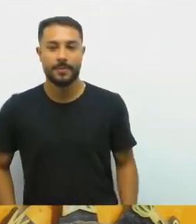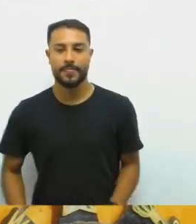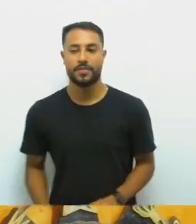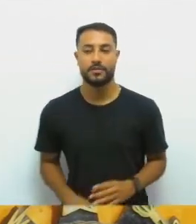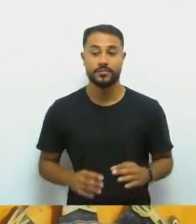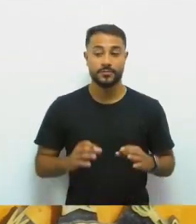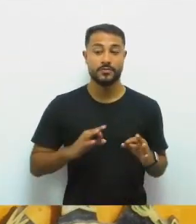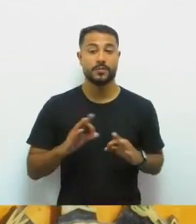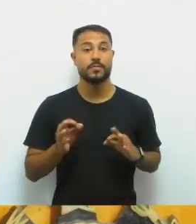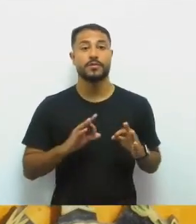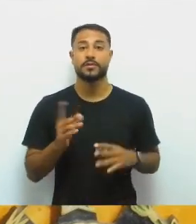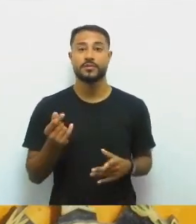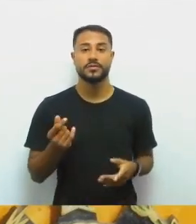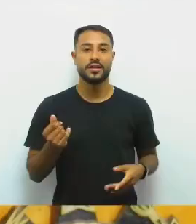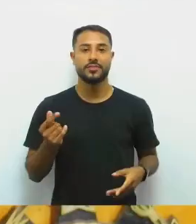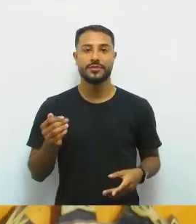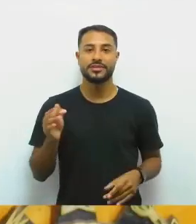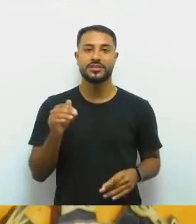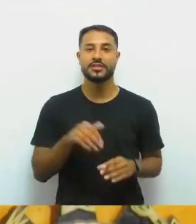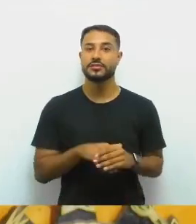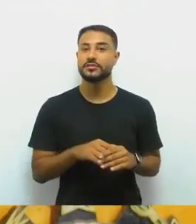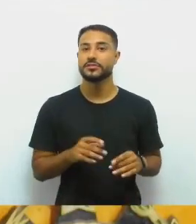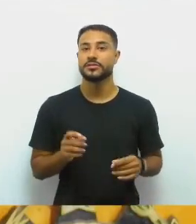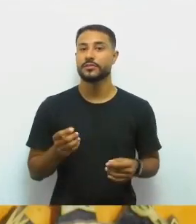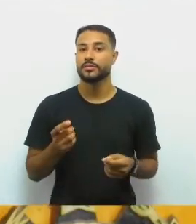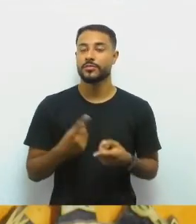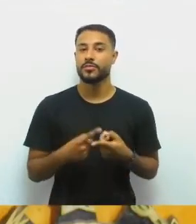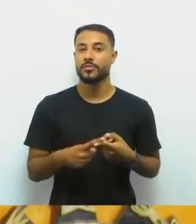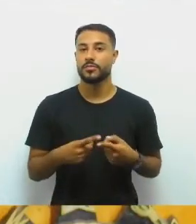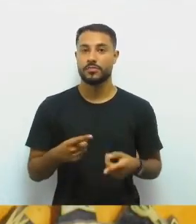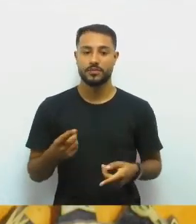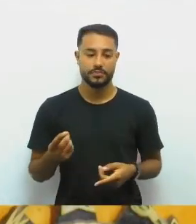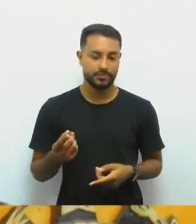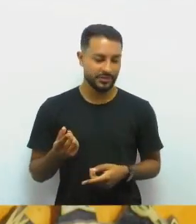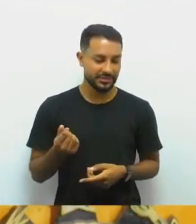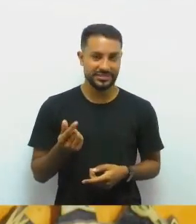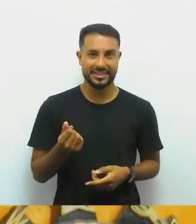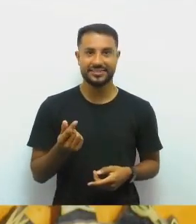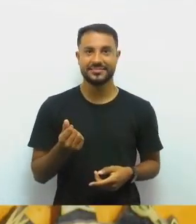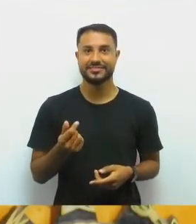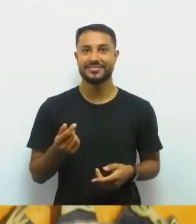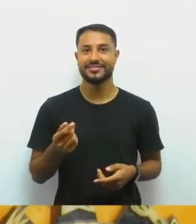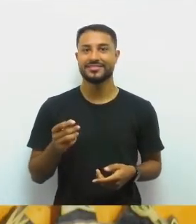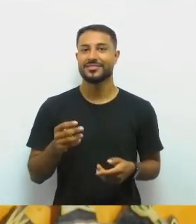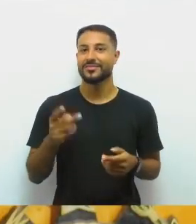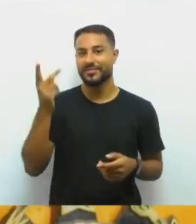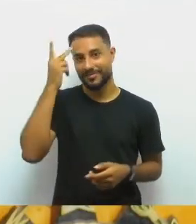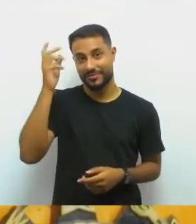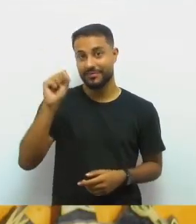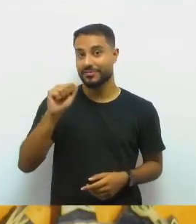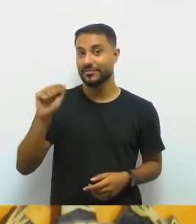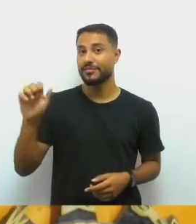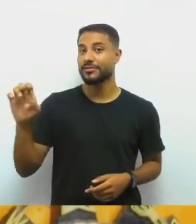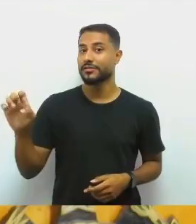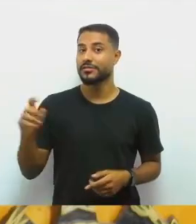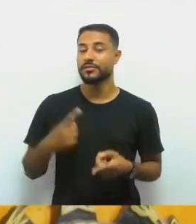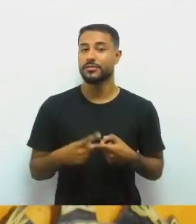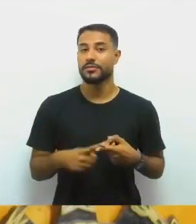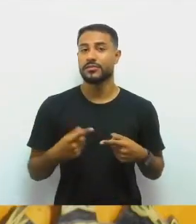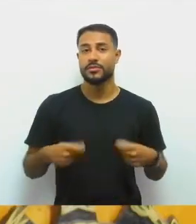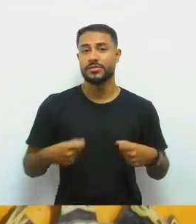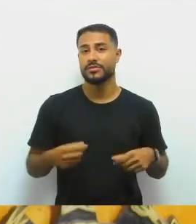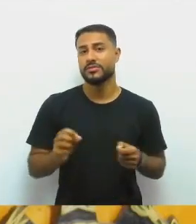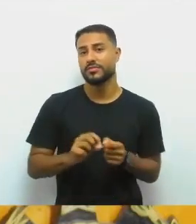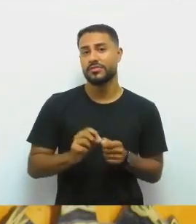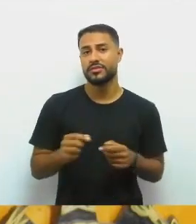com vistas a redimensionar recursos para o SAI, com o objetivo de fazer frente aos desafios